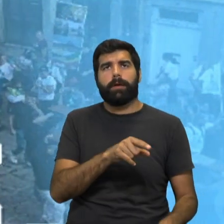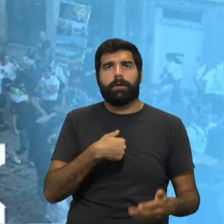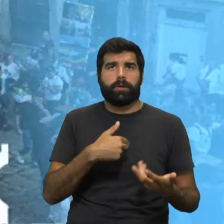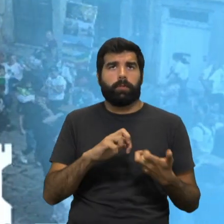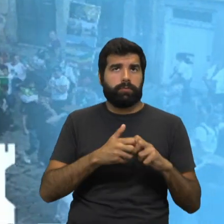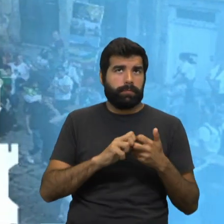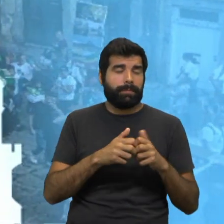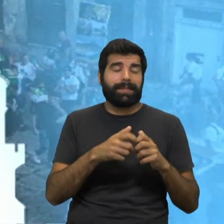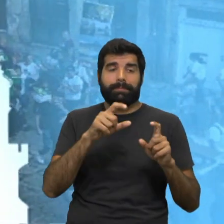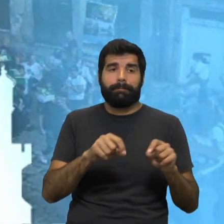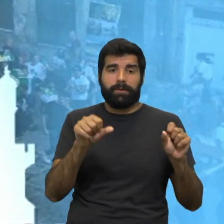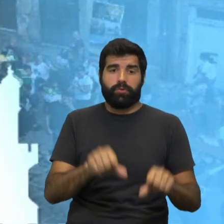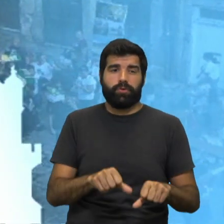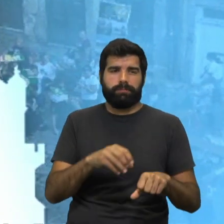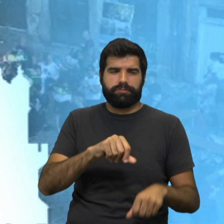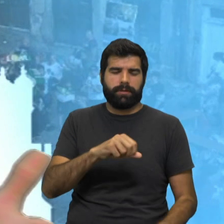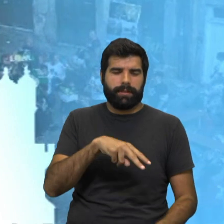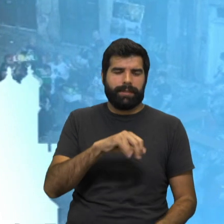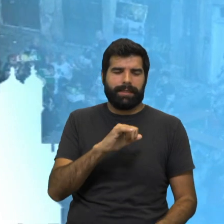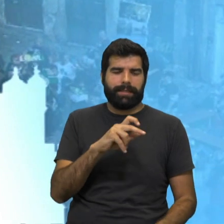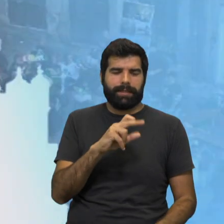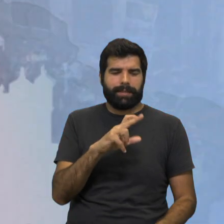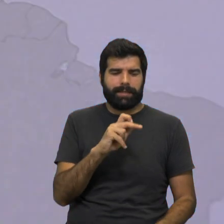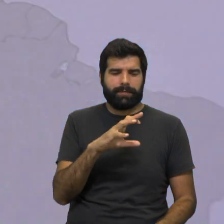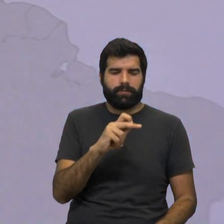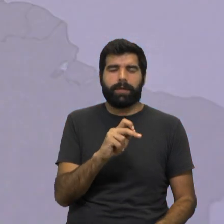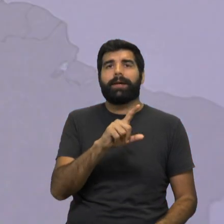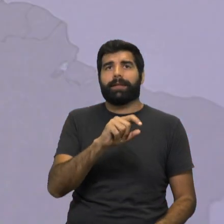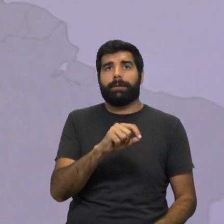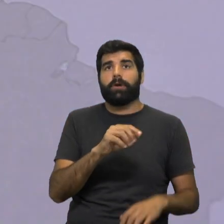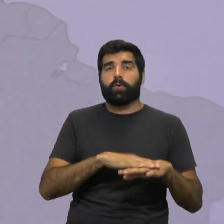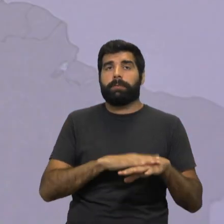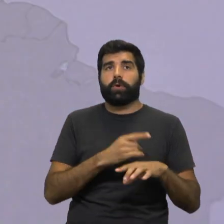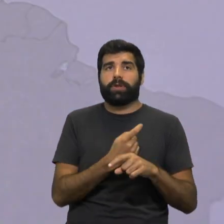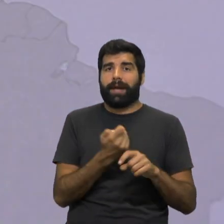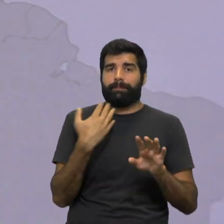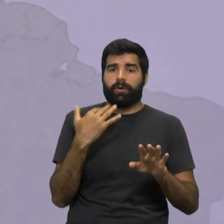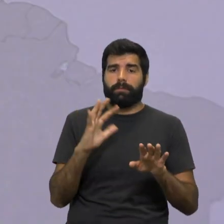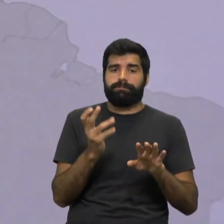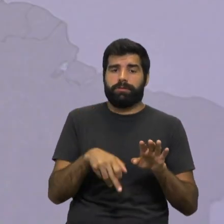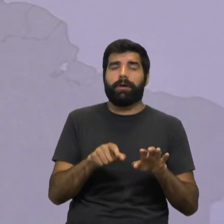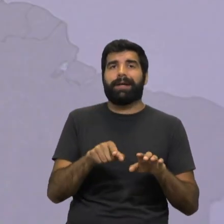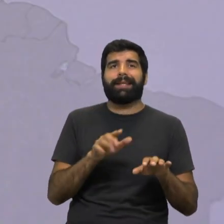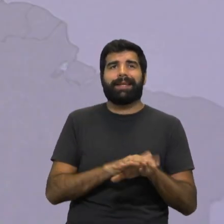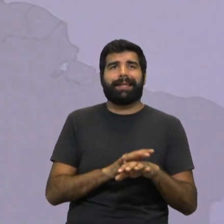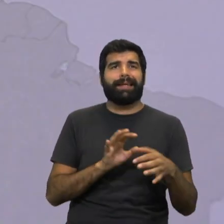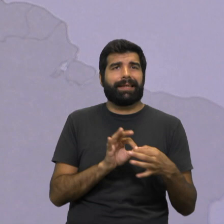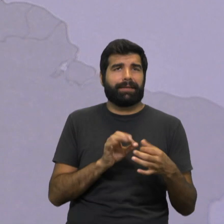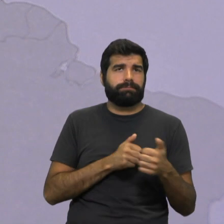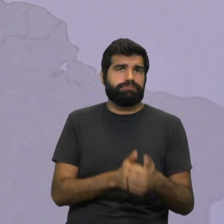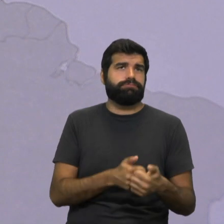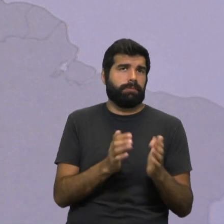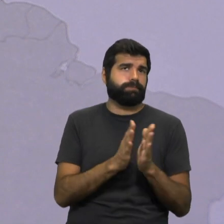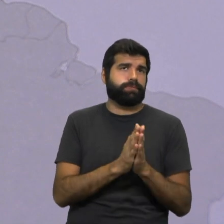se agravou e muito, né? A Nicarágua, enfim, até por notícias bem recentes sobre esta perseguição religiosa. Sim, houve de